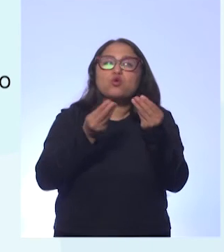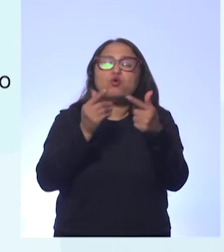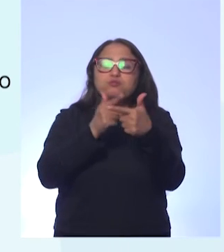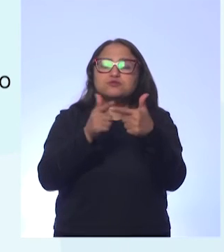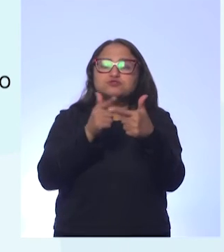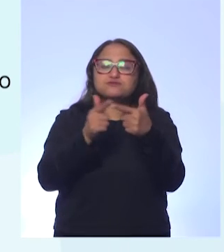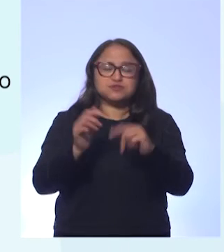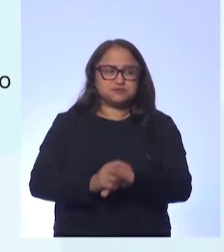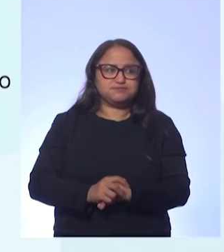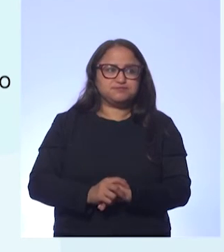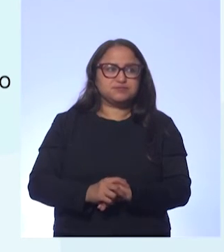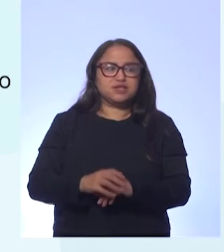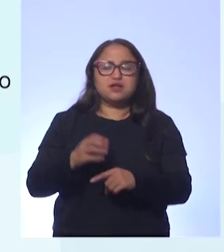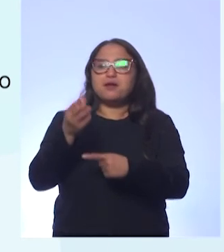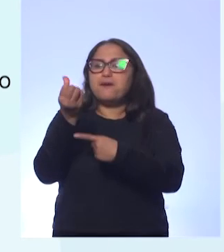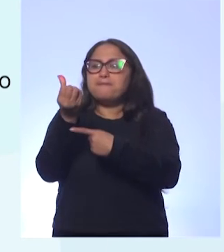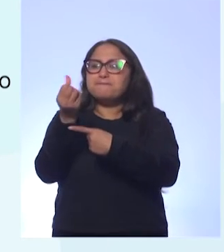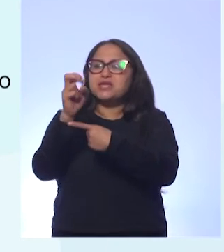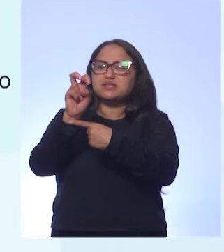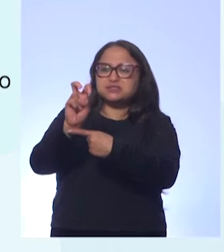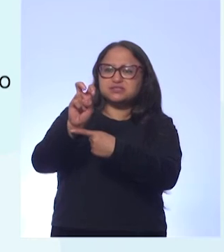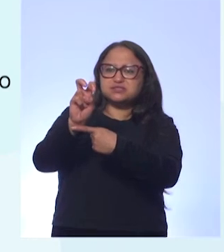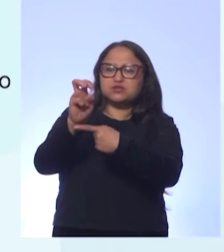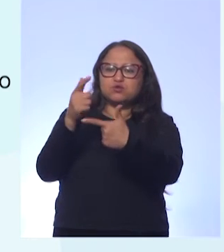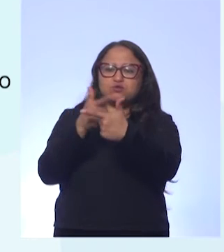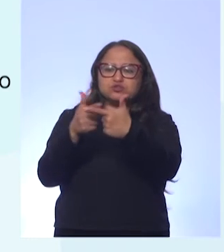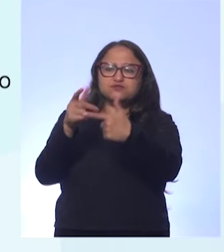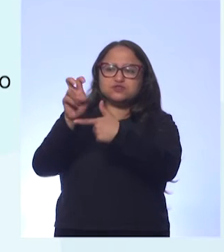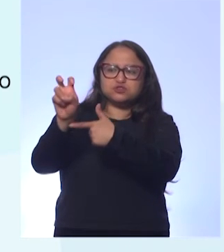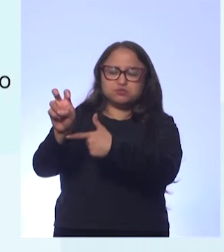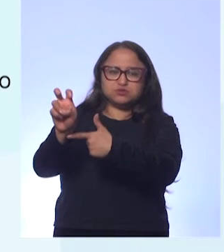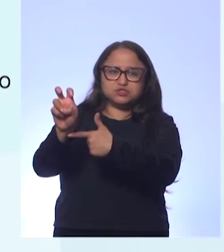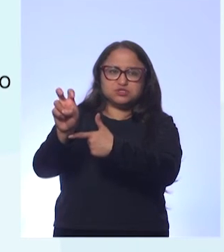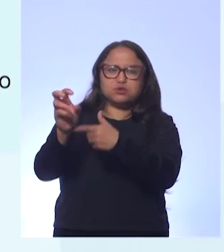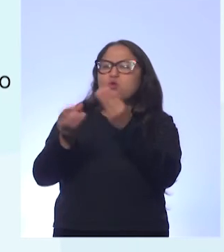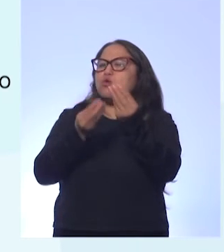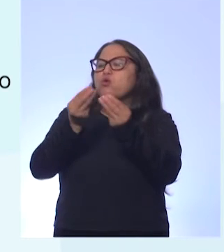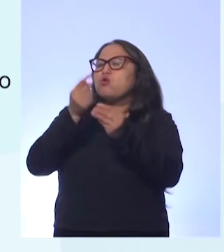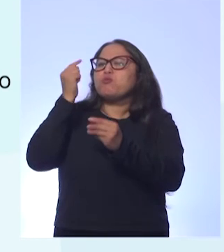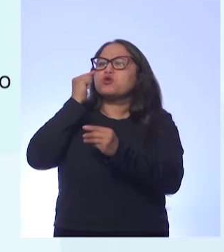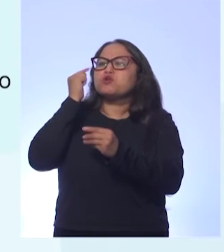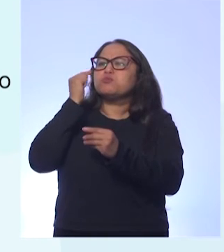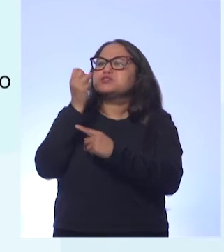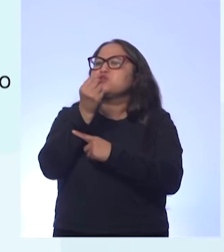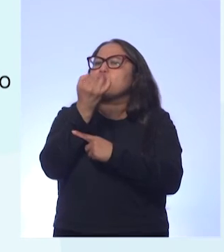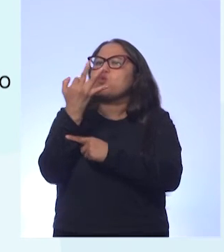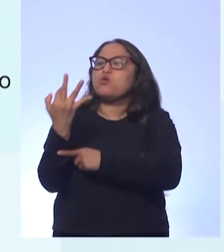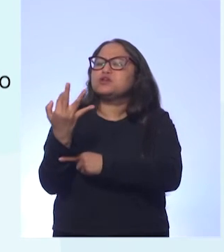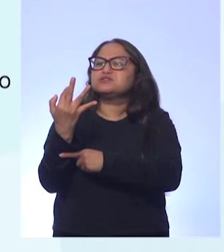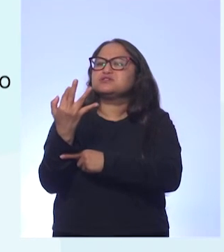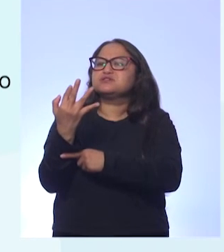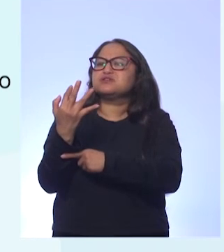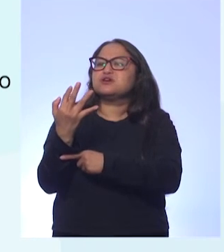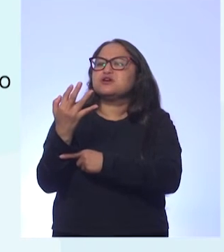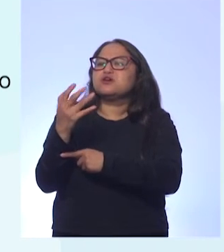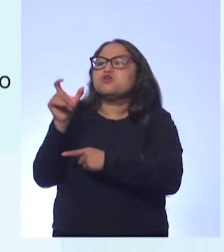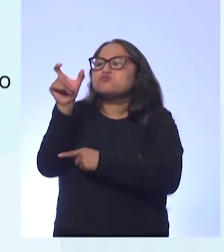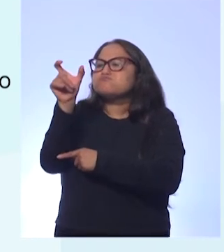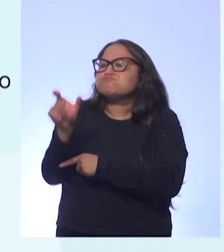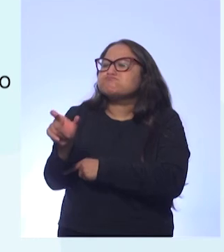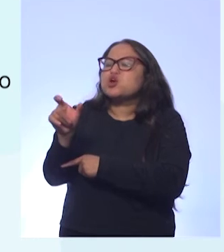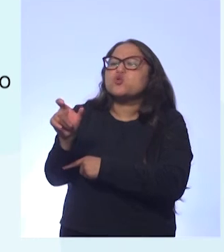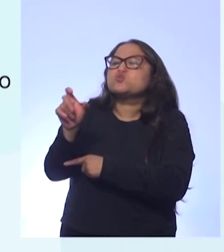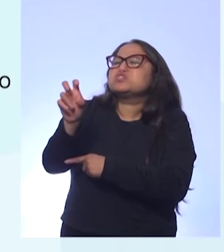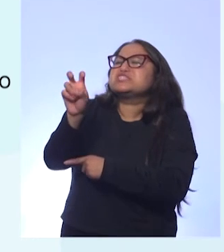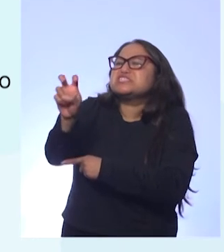ó. 65 dividido por 5. Como que eu penso? Quantas vezes o 5 cabe aqui no 6? Quer